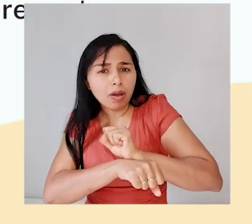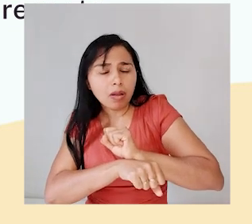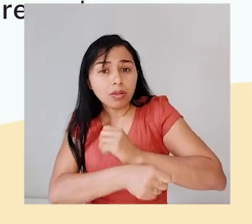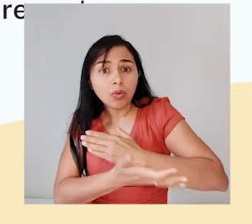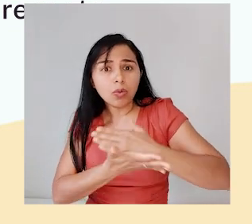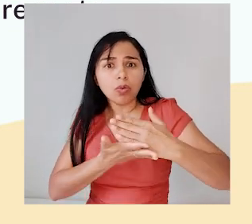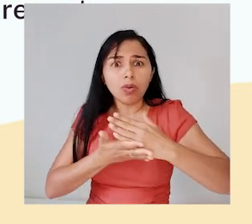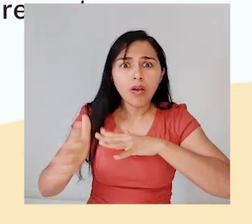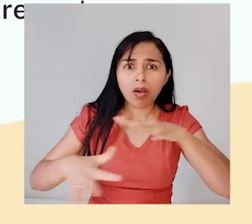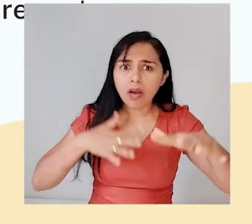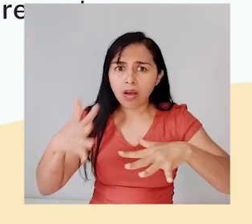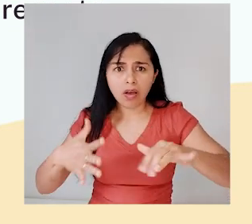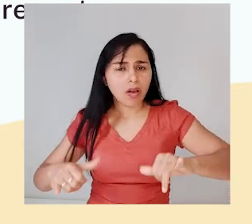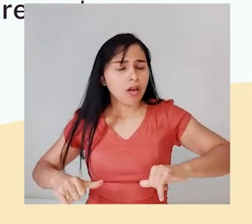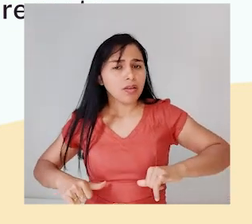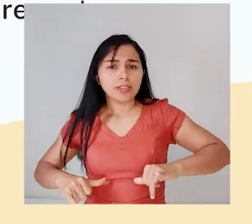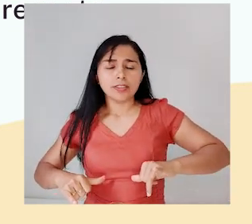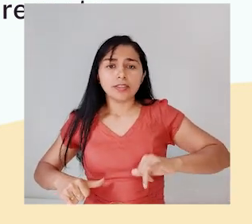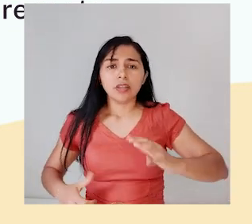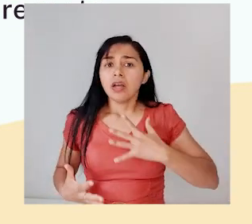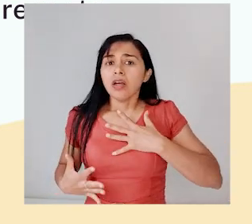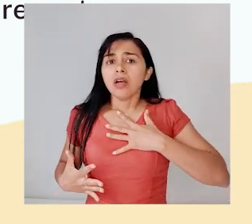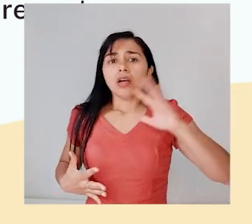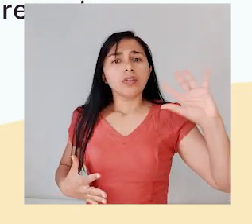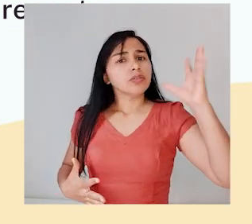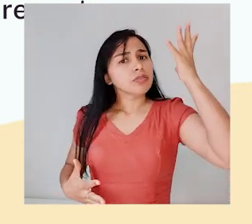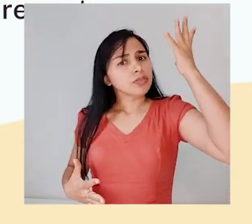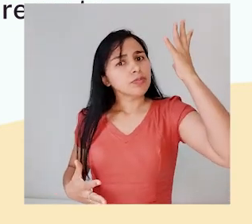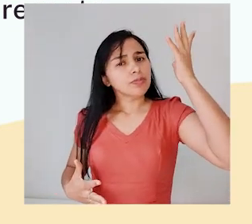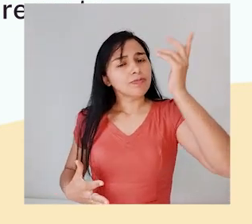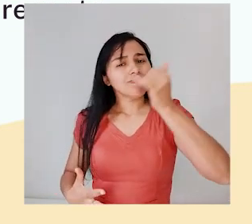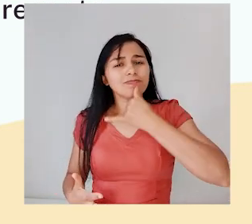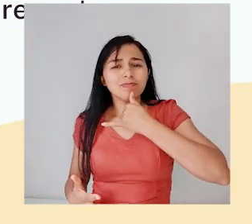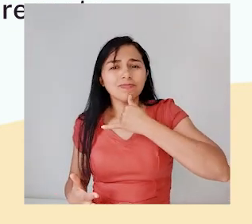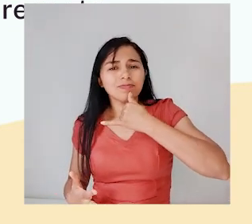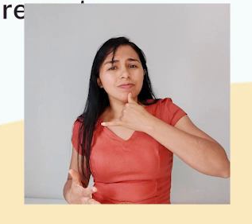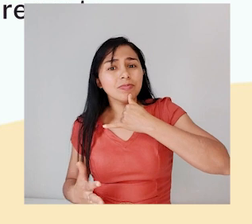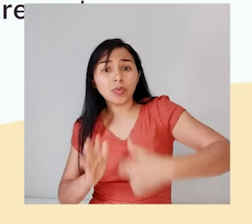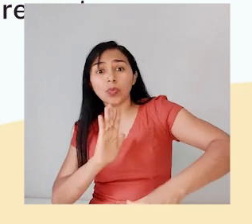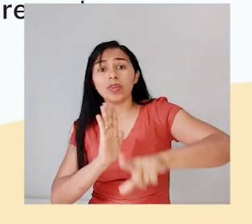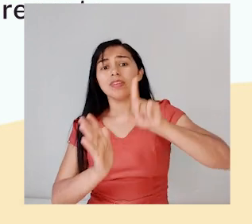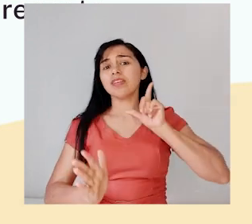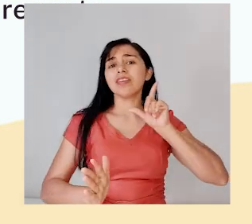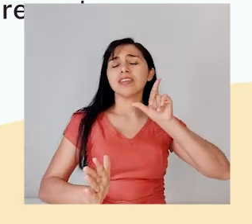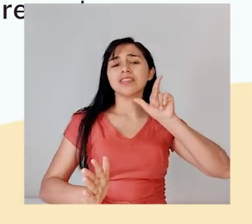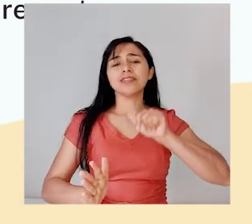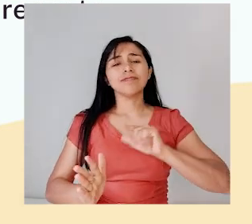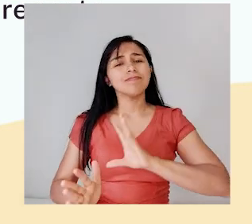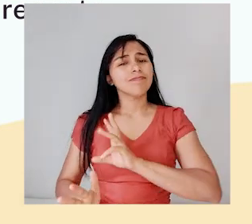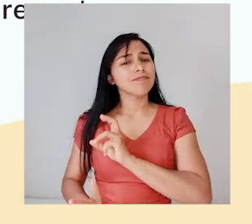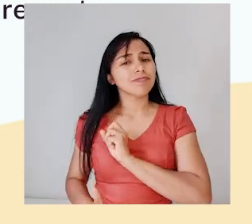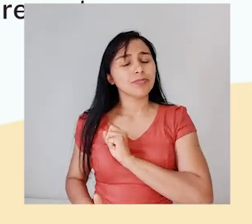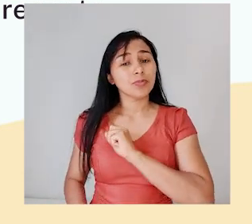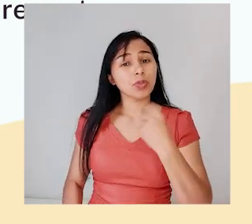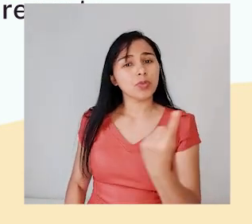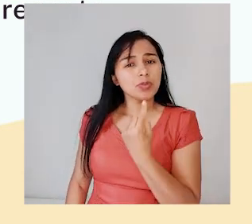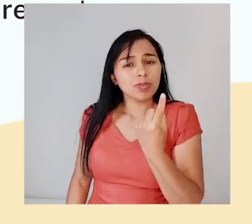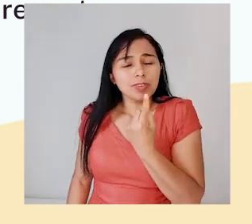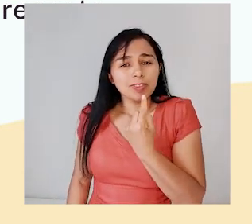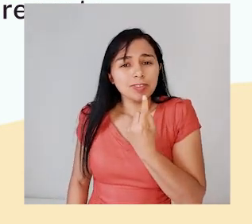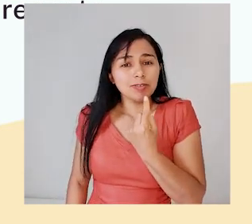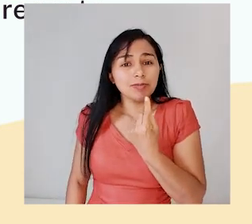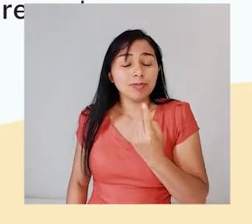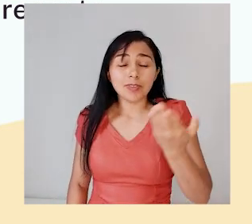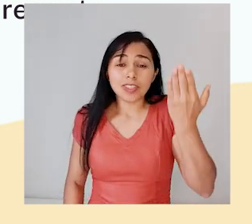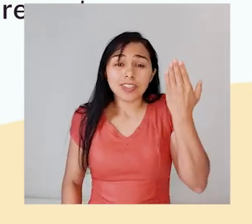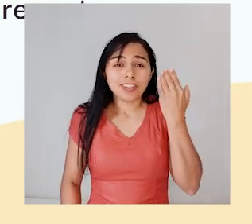que de repente, fez-se de triste o que se fez amante, e de sozinho o que se fez contente.